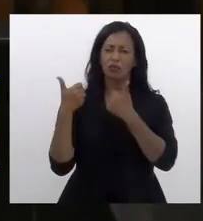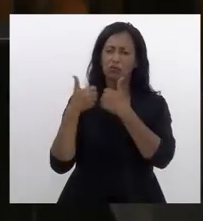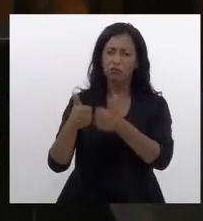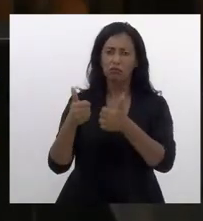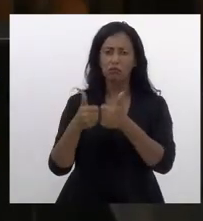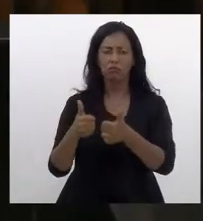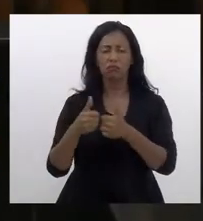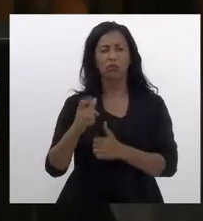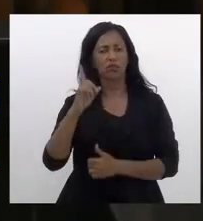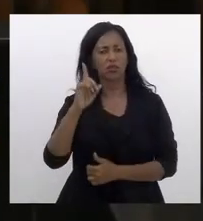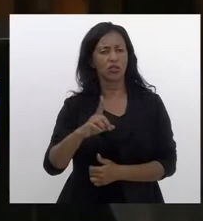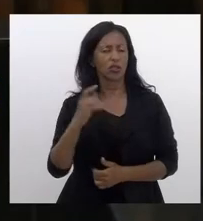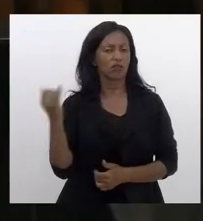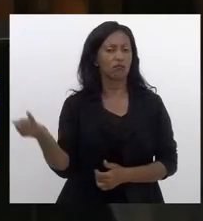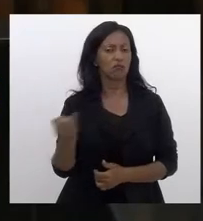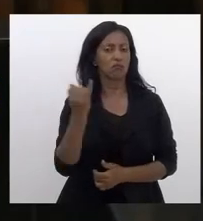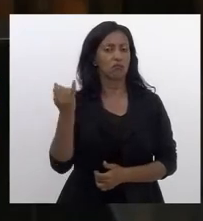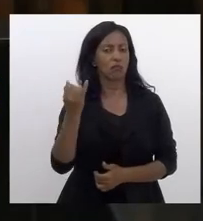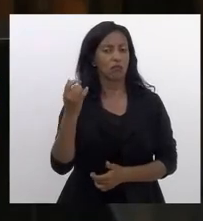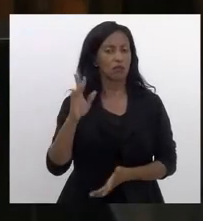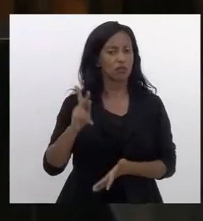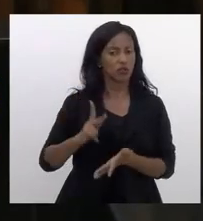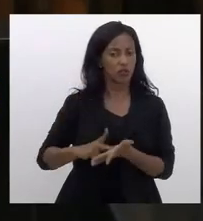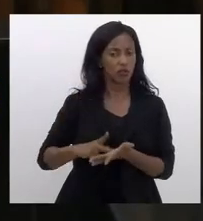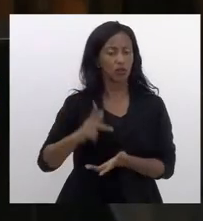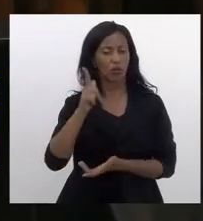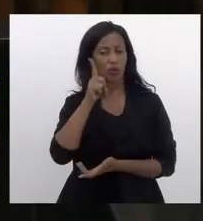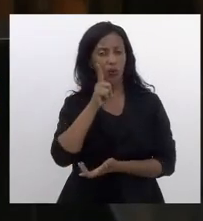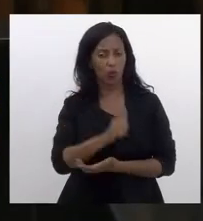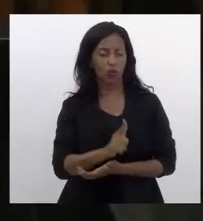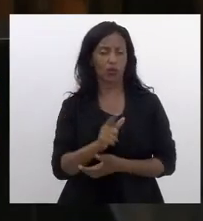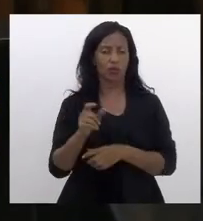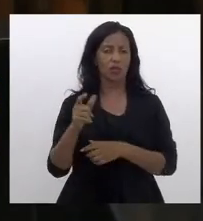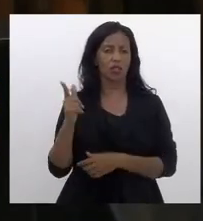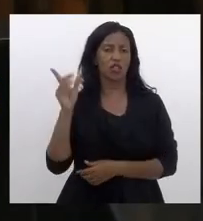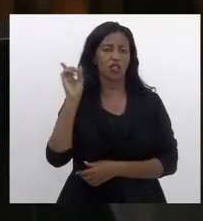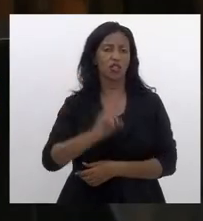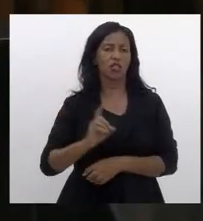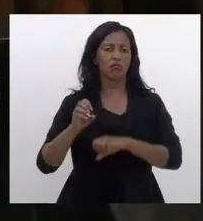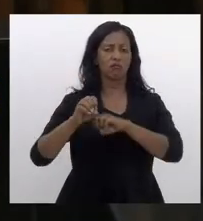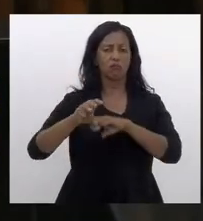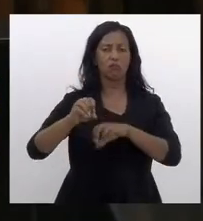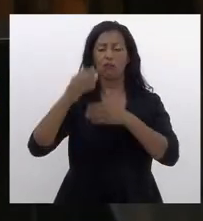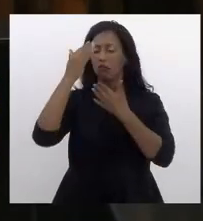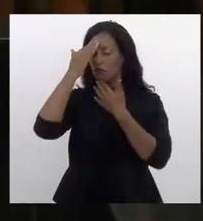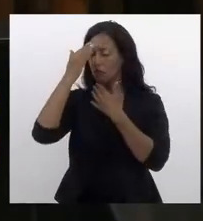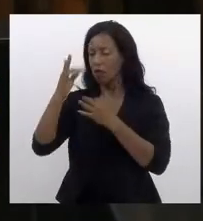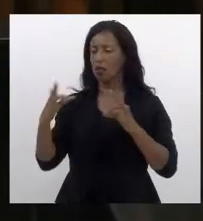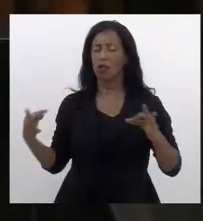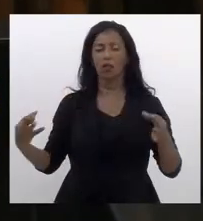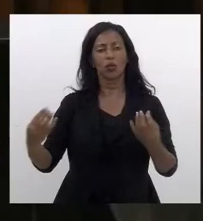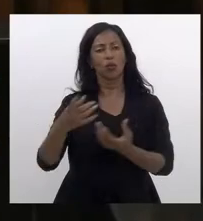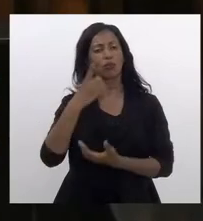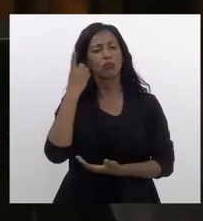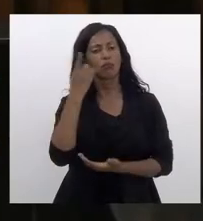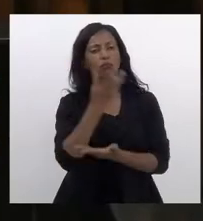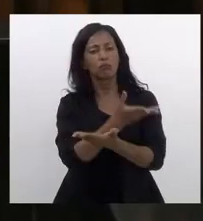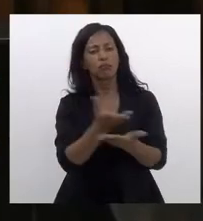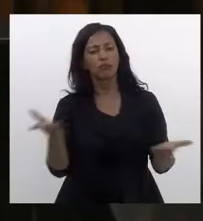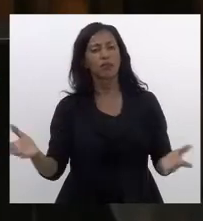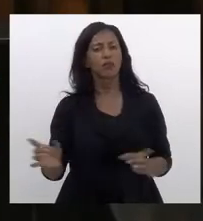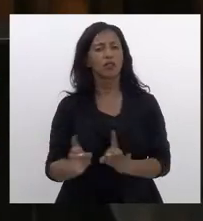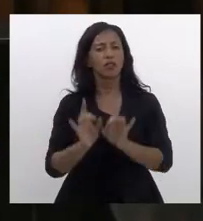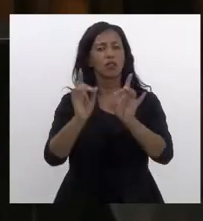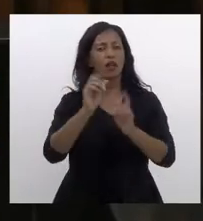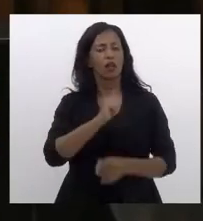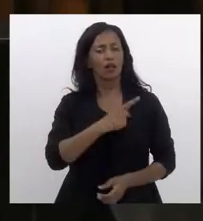fundamental para conseguir, de fato, usufruir do direito à educação. Então, agradeço a todos os deputados, a todas as deputadas, especialmente o